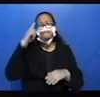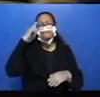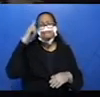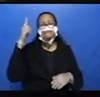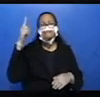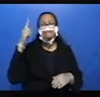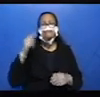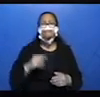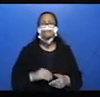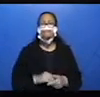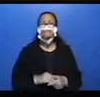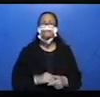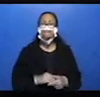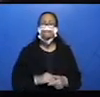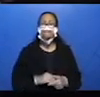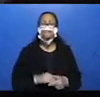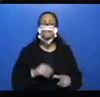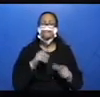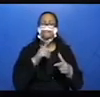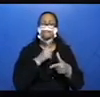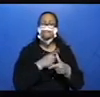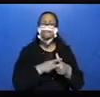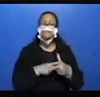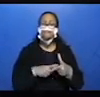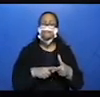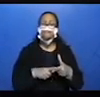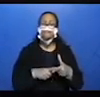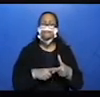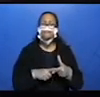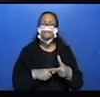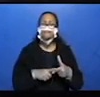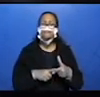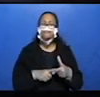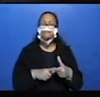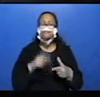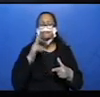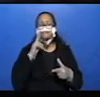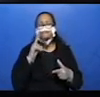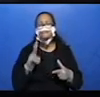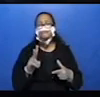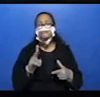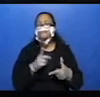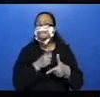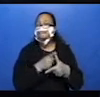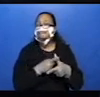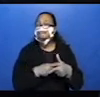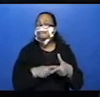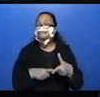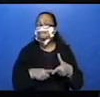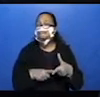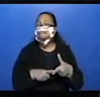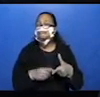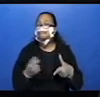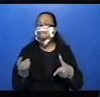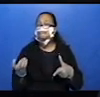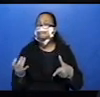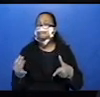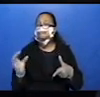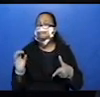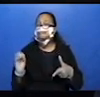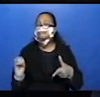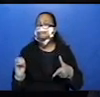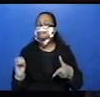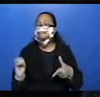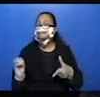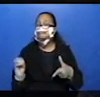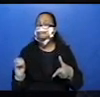pouquinho. Divisões, aquele esqueminha, eu olho aqui o meu divisor, vejo quantos zeros tem. Se aqui